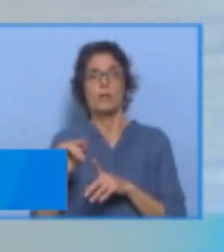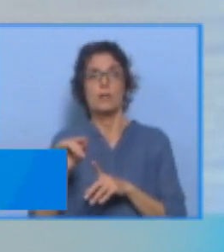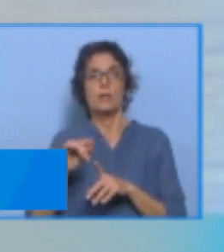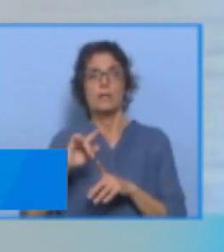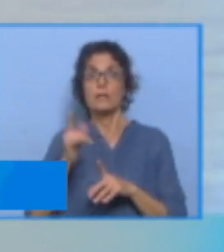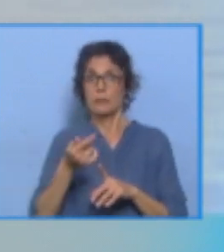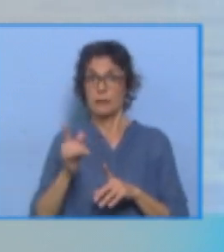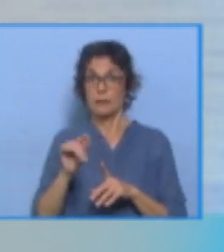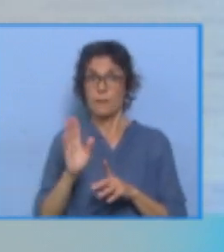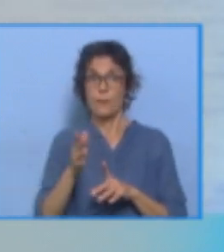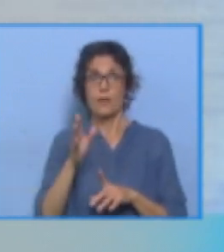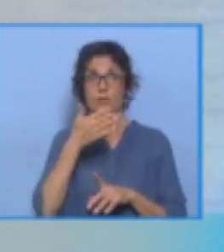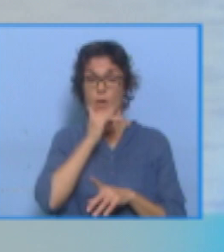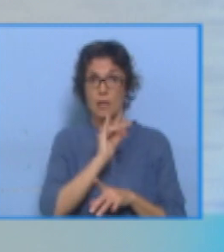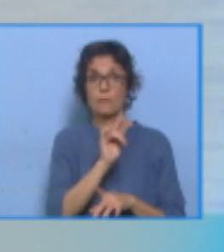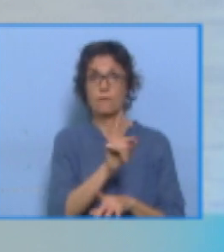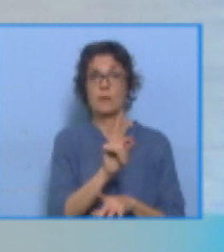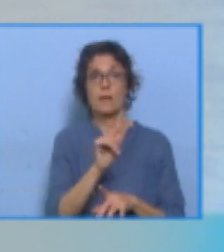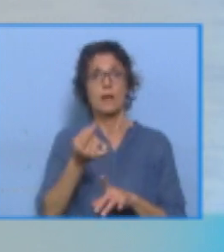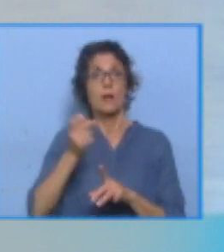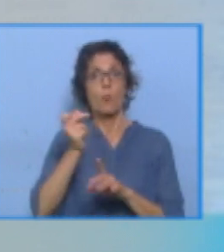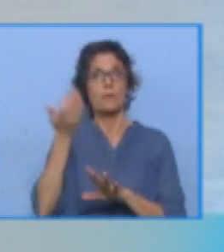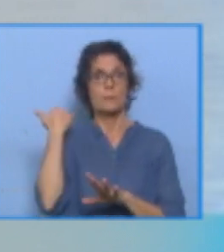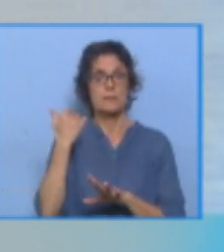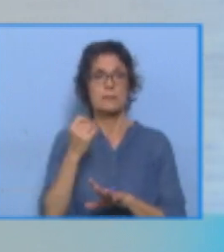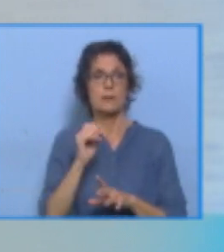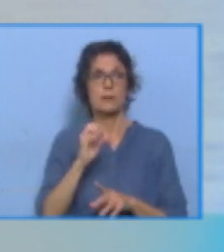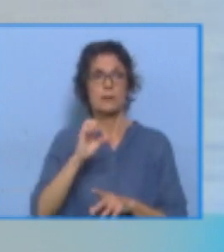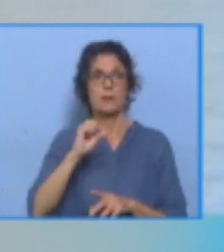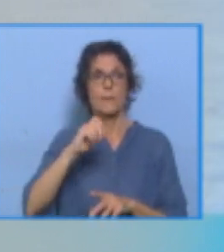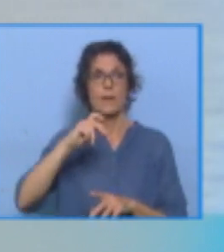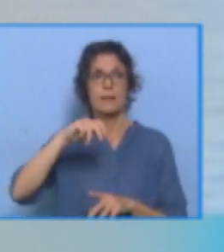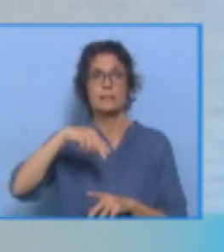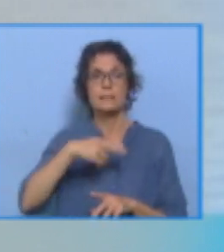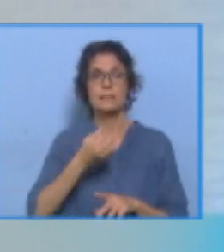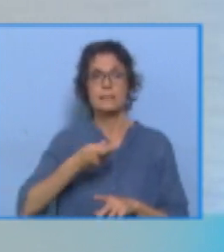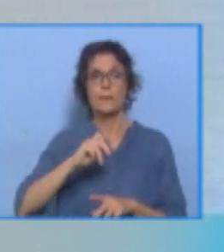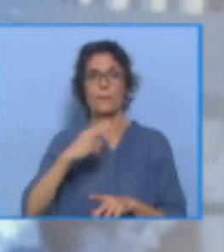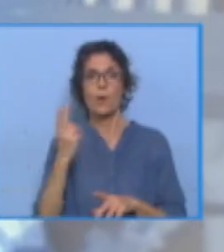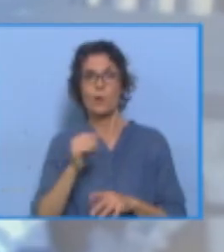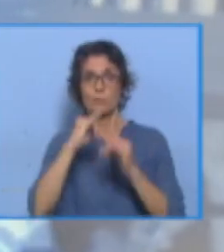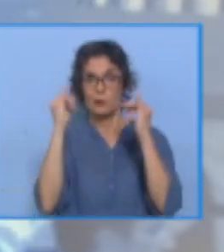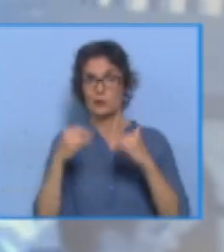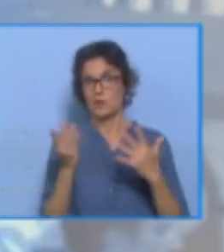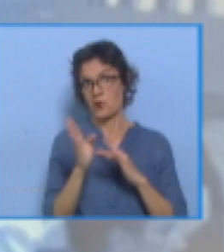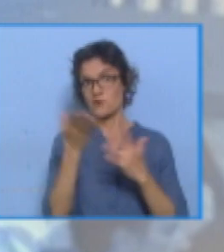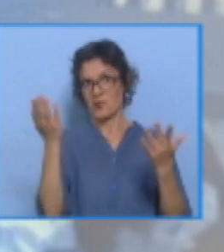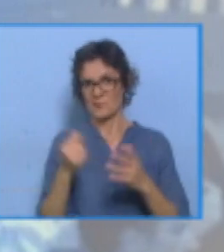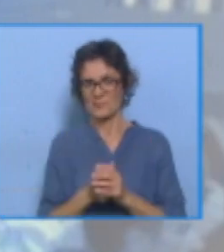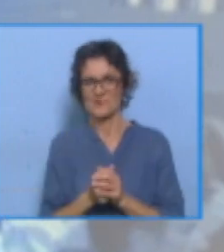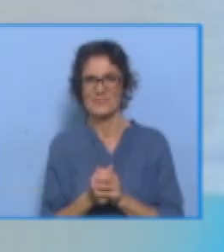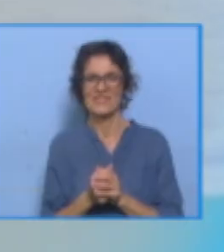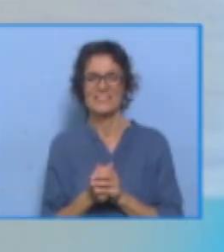Évora, e o ano passado já fomos até para São Paulo, também foi assim... Já se internacionalizou. Já nos internacionalizámos, exatamente.